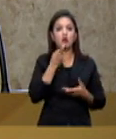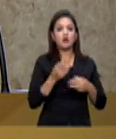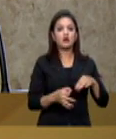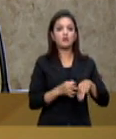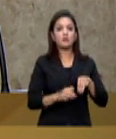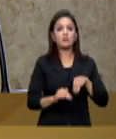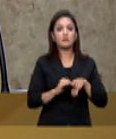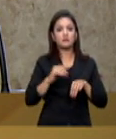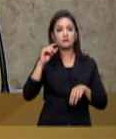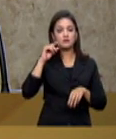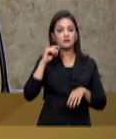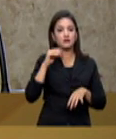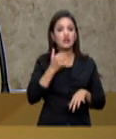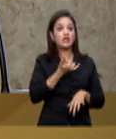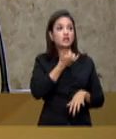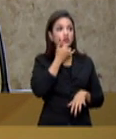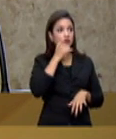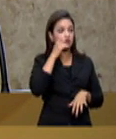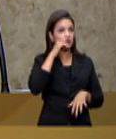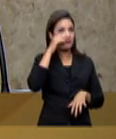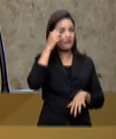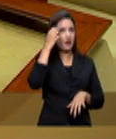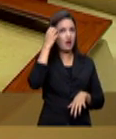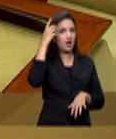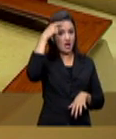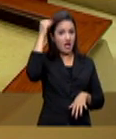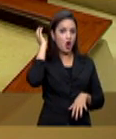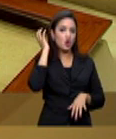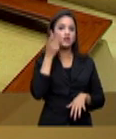Toffoli também. Hein? Me permita, presidente,